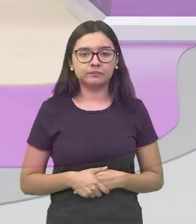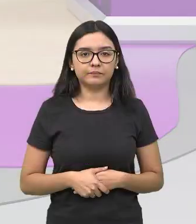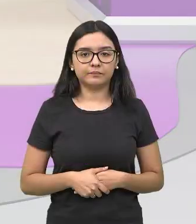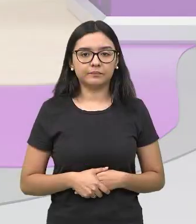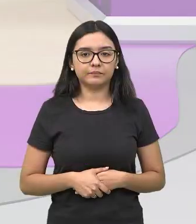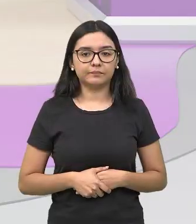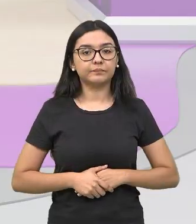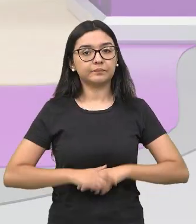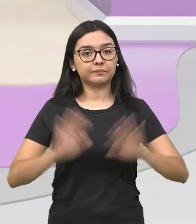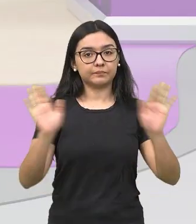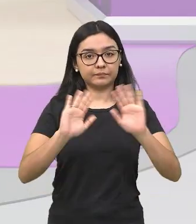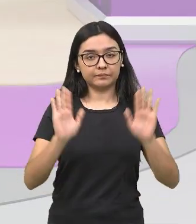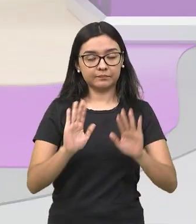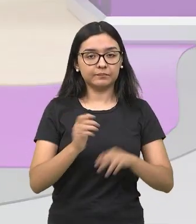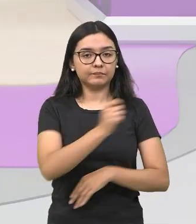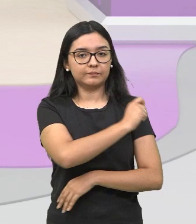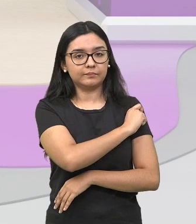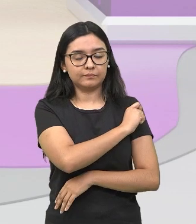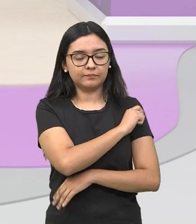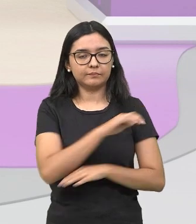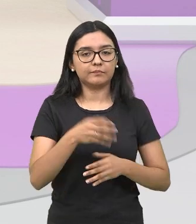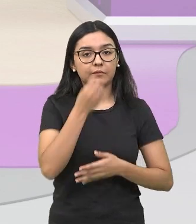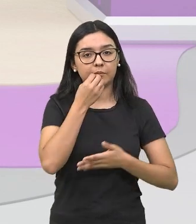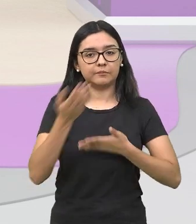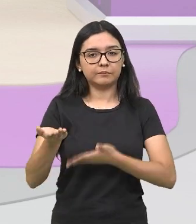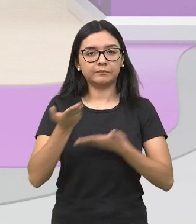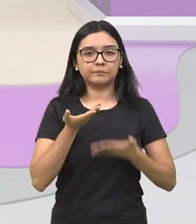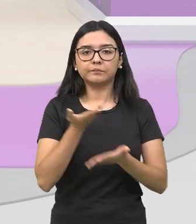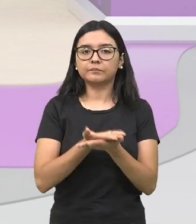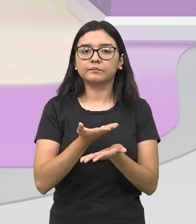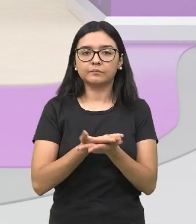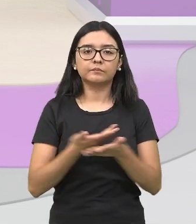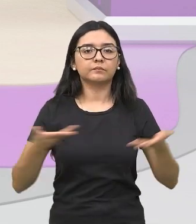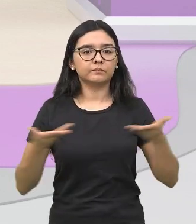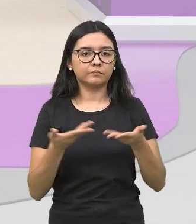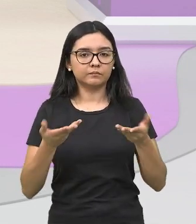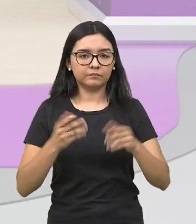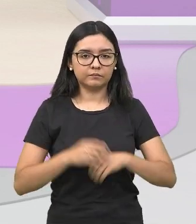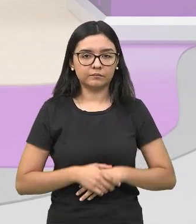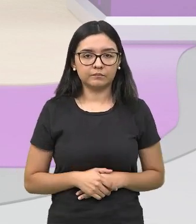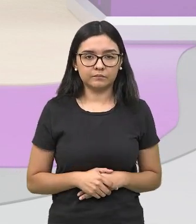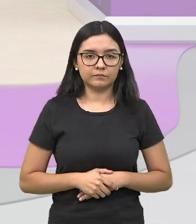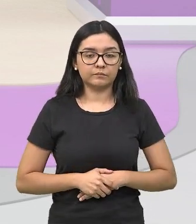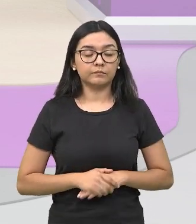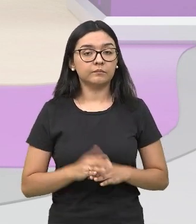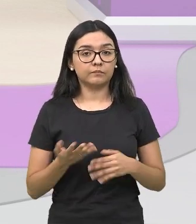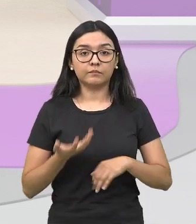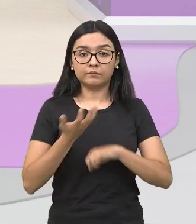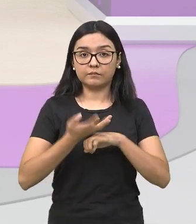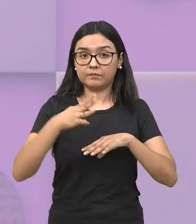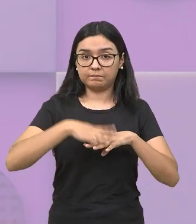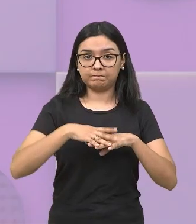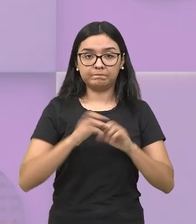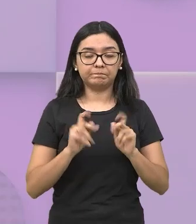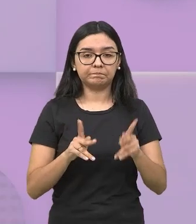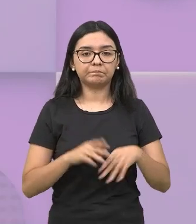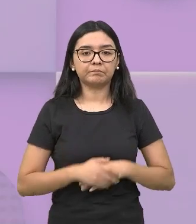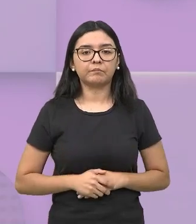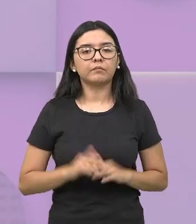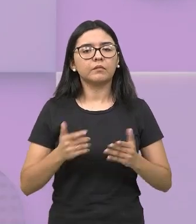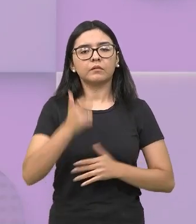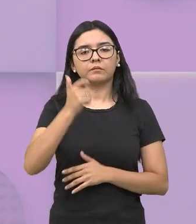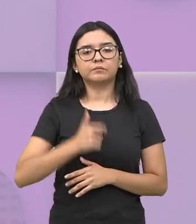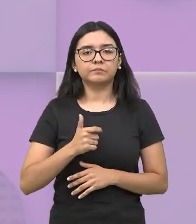Olá, meus queridos alunos e alunas, sejam todos muito bem-vindos, muito bem-vindas. Mais uma aula de matemática, hein? Eu